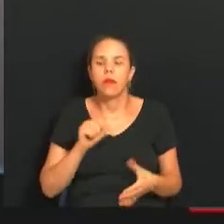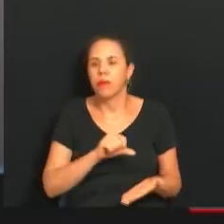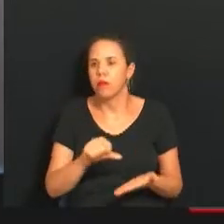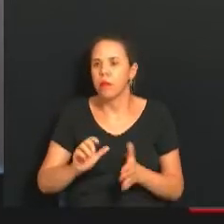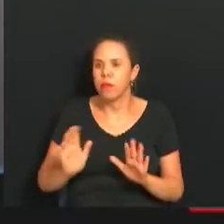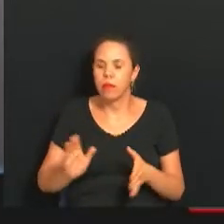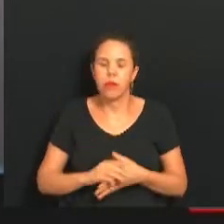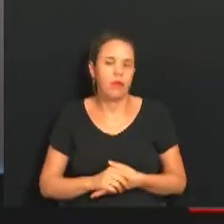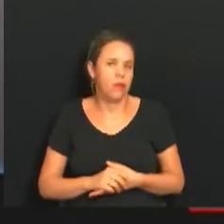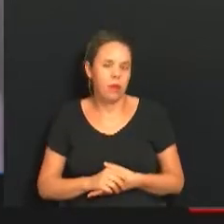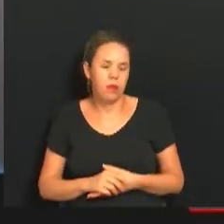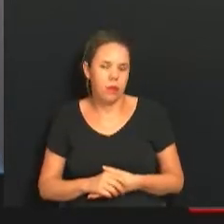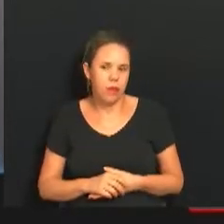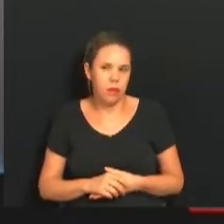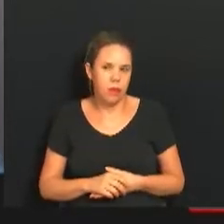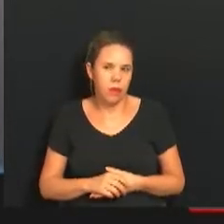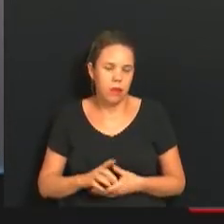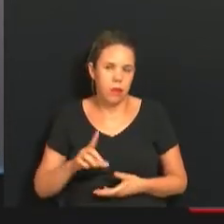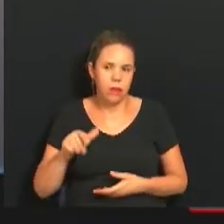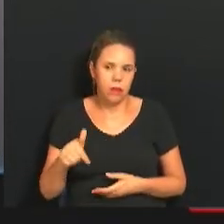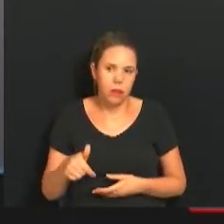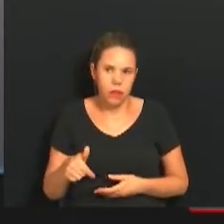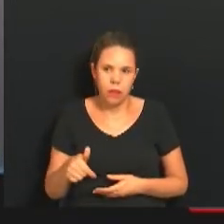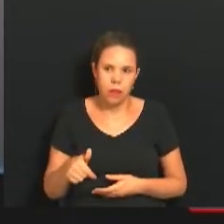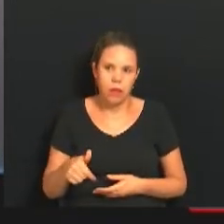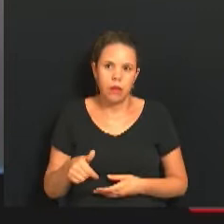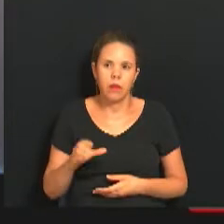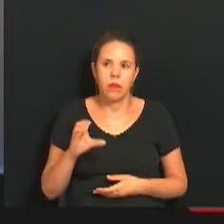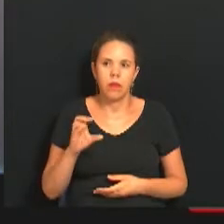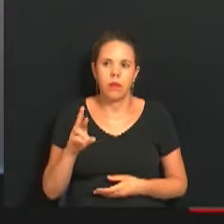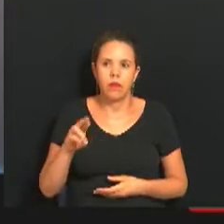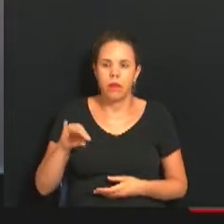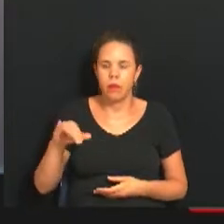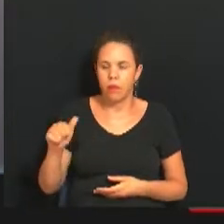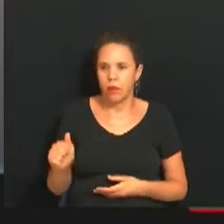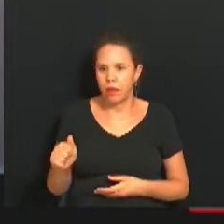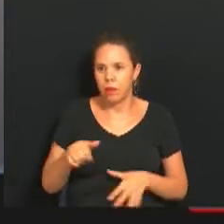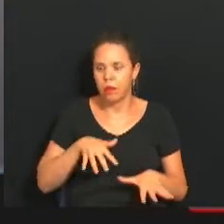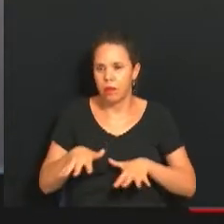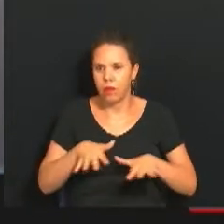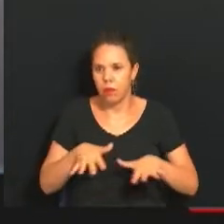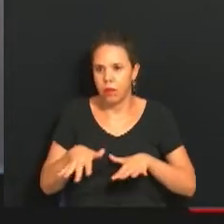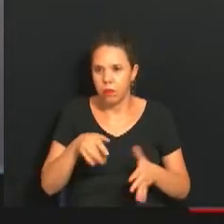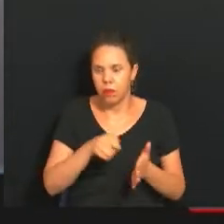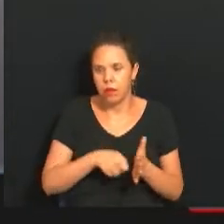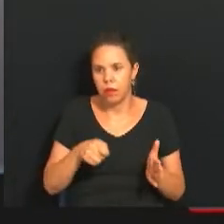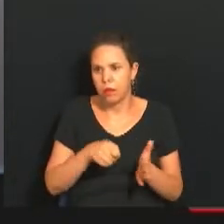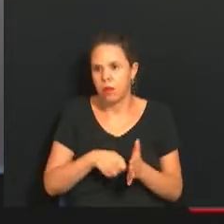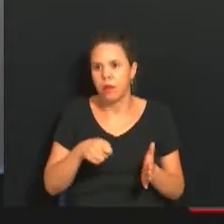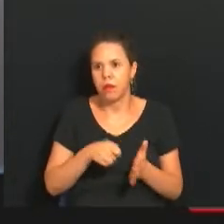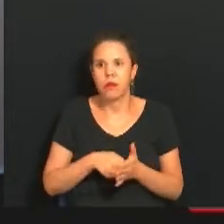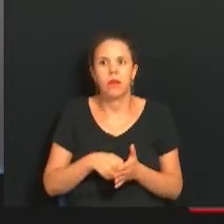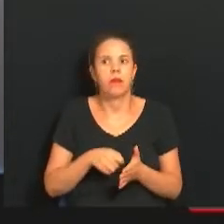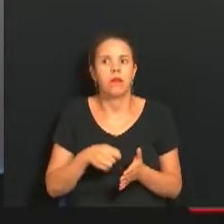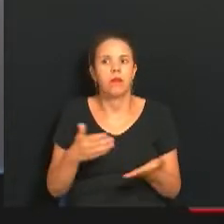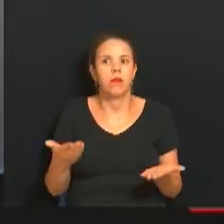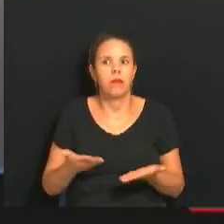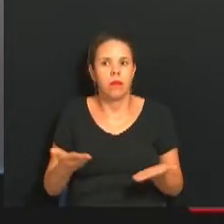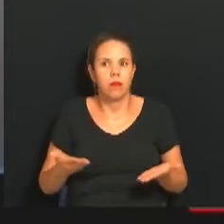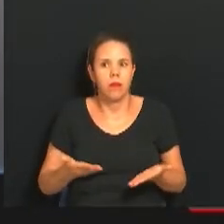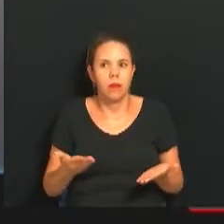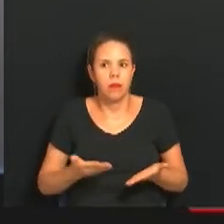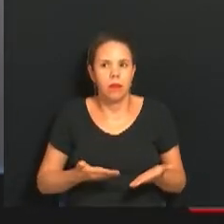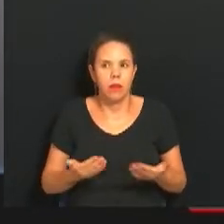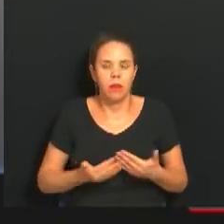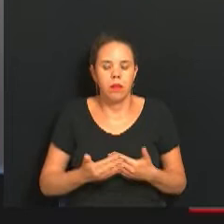que vai gerar, depois da anexação da Crimeia, movimentos de resistência em Donetsk e Luhansk, que agora, né, a partir